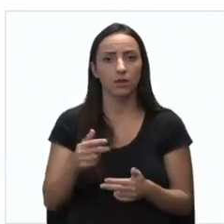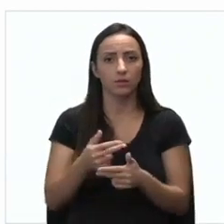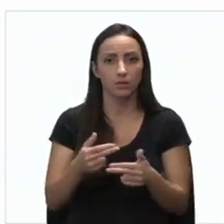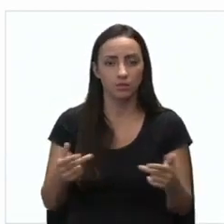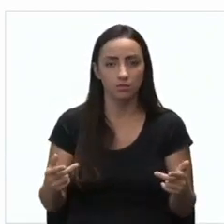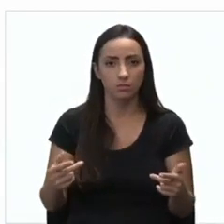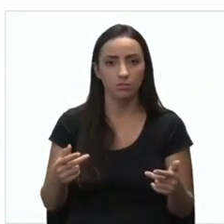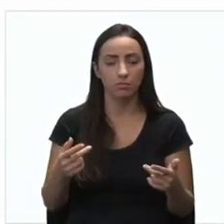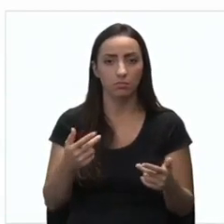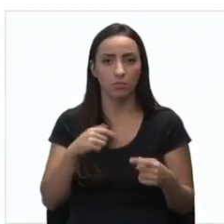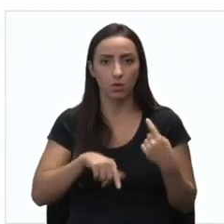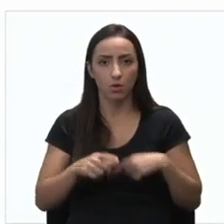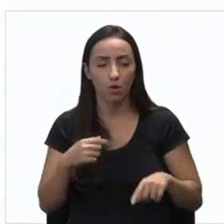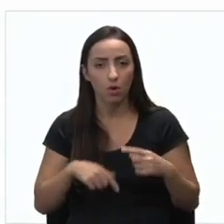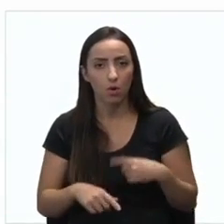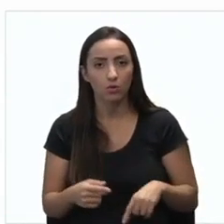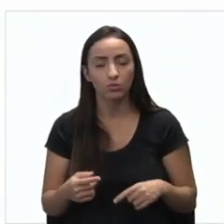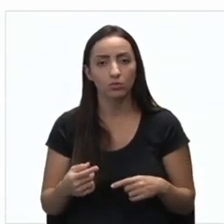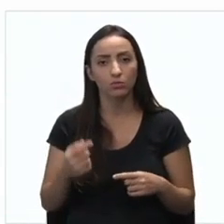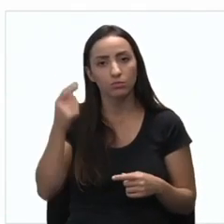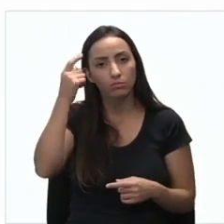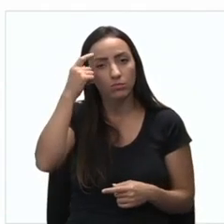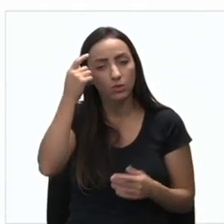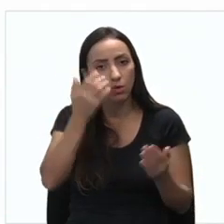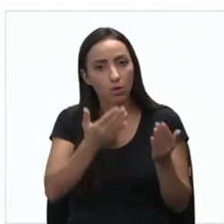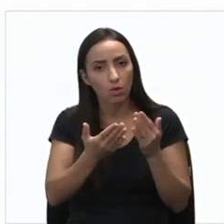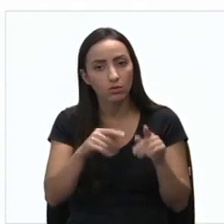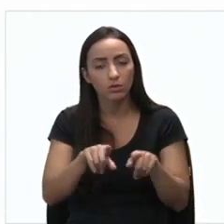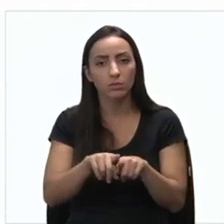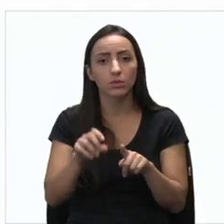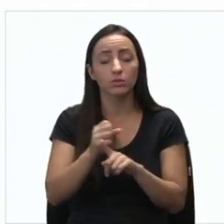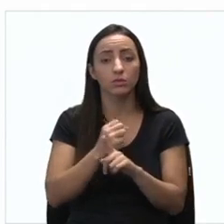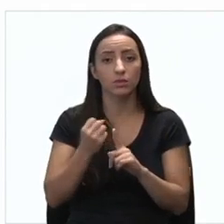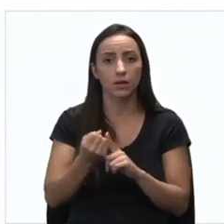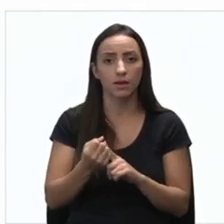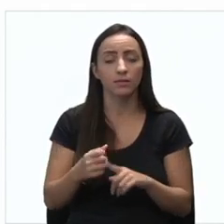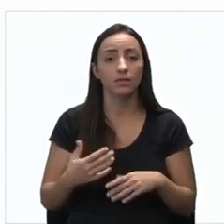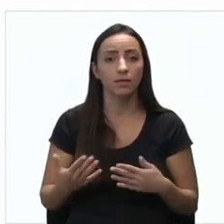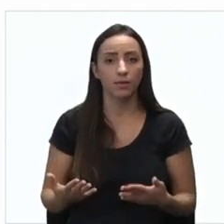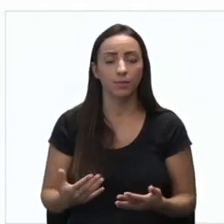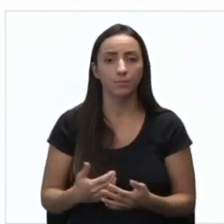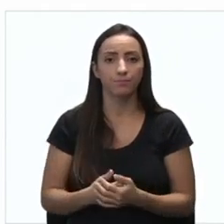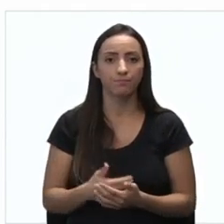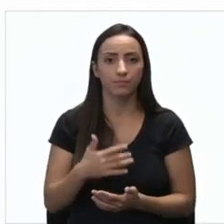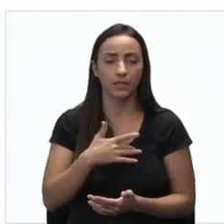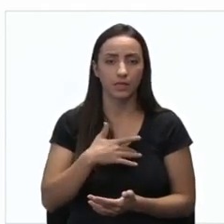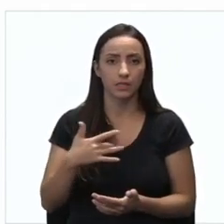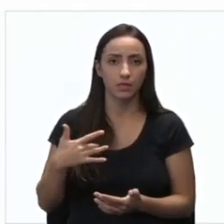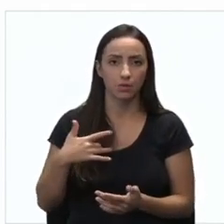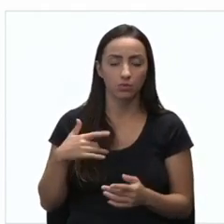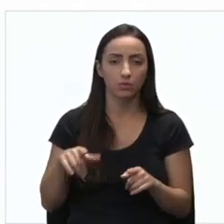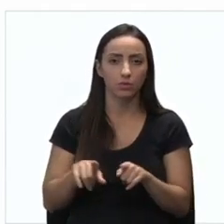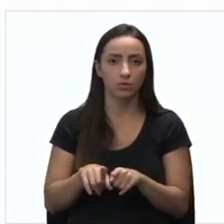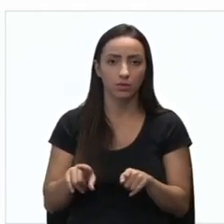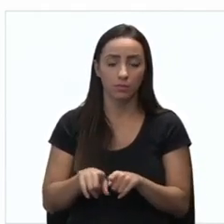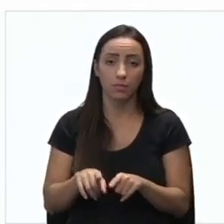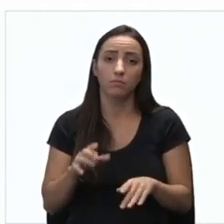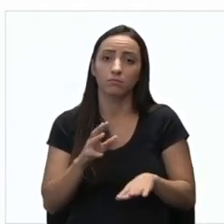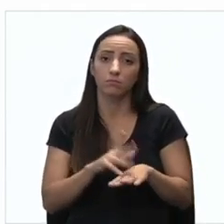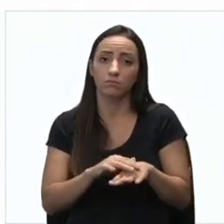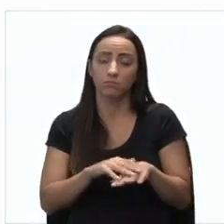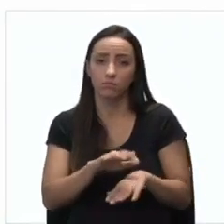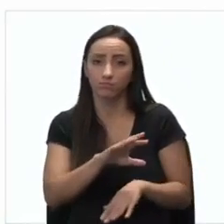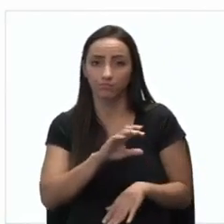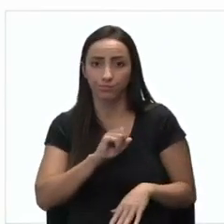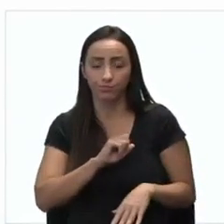aí biológicos, psicológicos e sociais. Portanto, a saúde e o adoecimento só podem